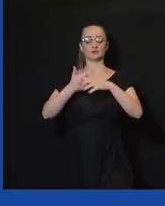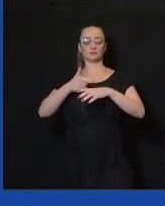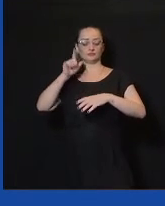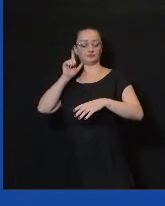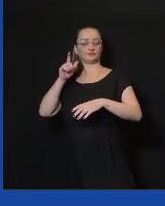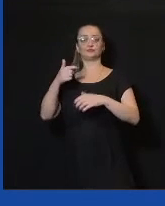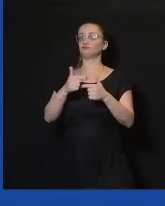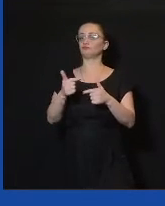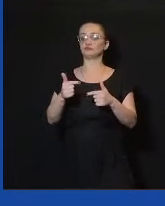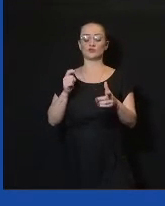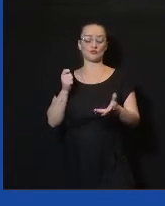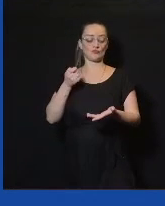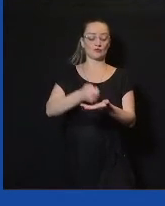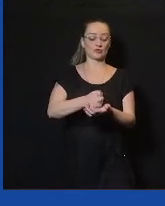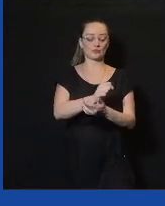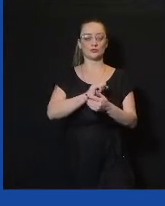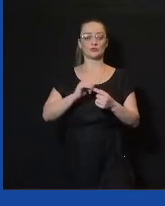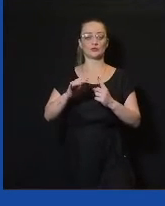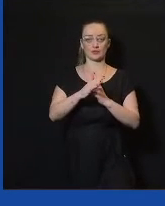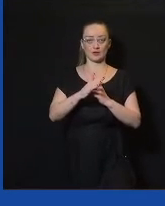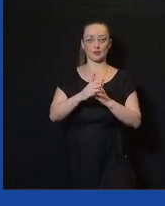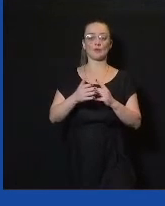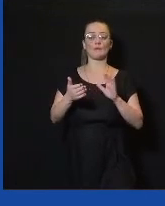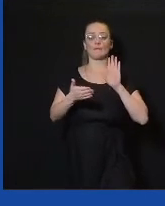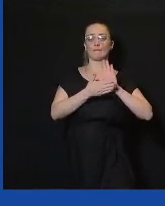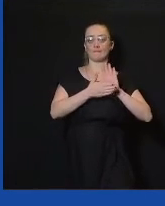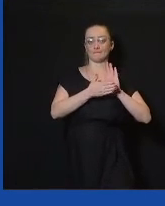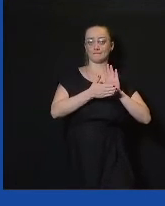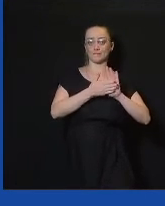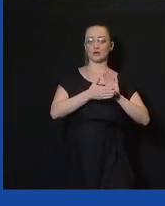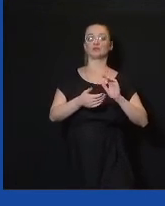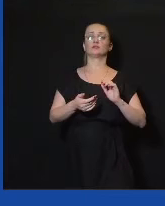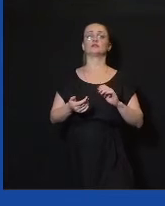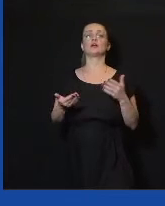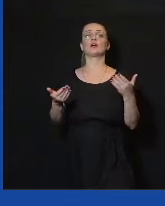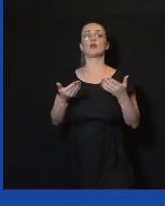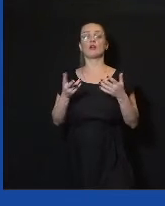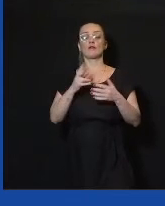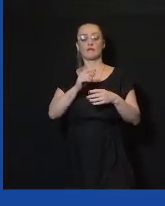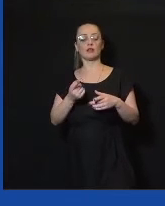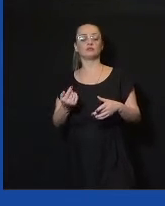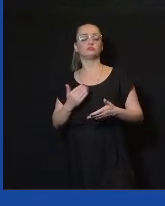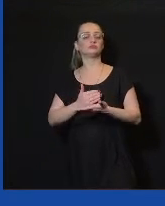não tinham investimento social na sua pauta estratégica, trazendo o assunto para a mesa?